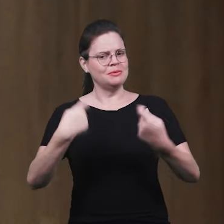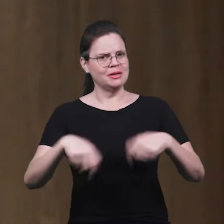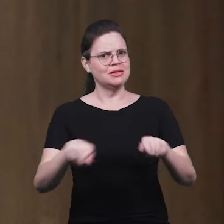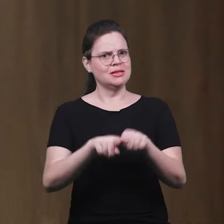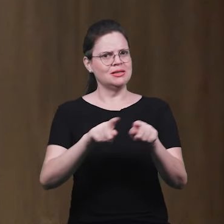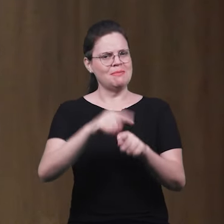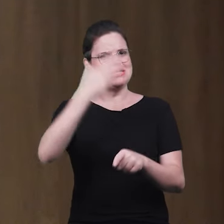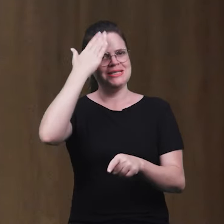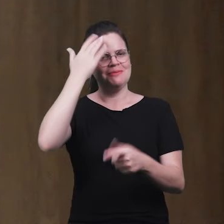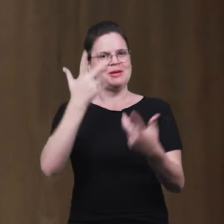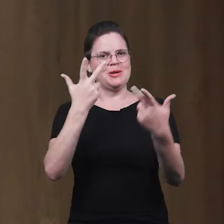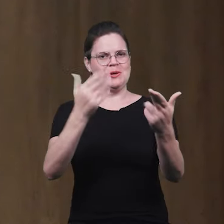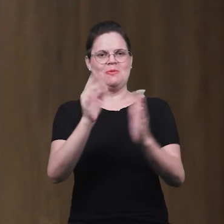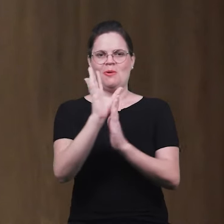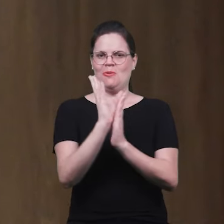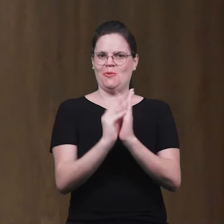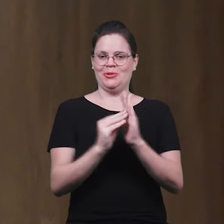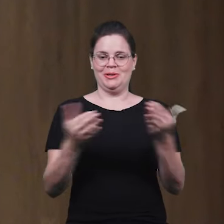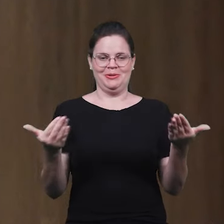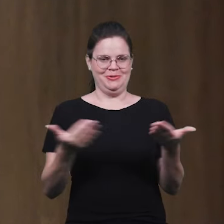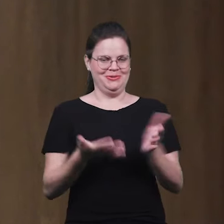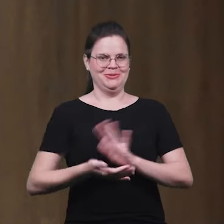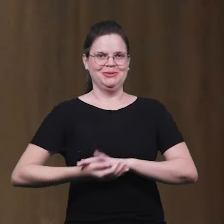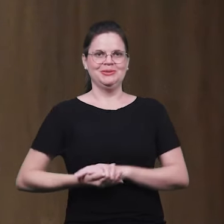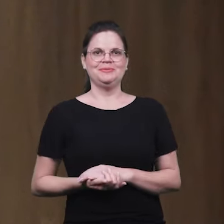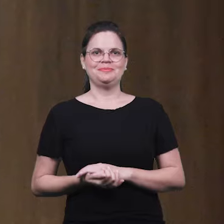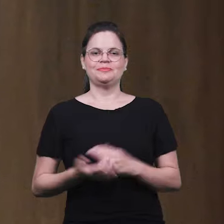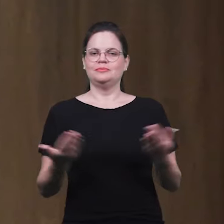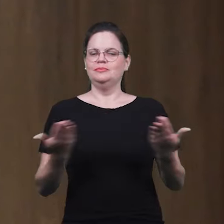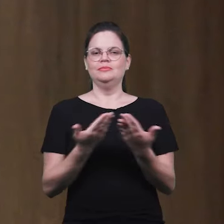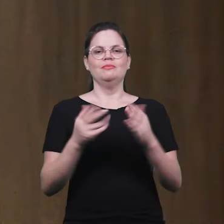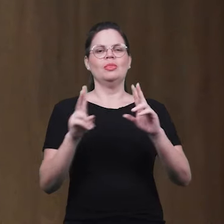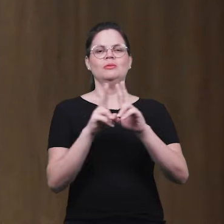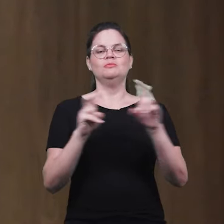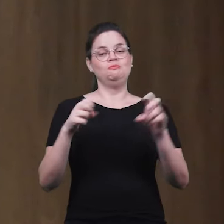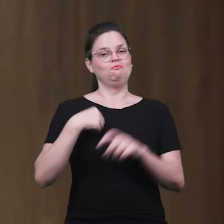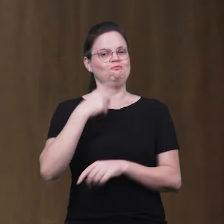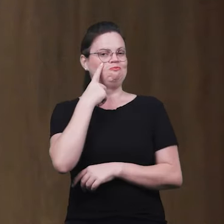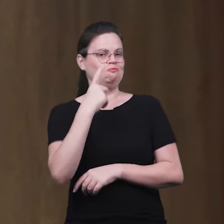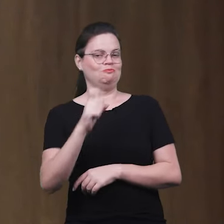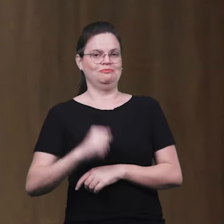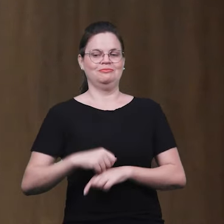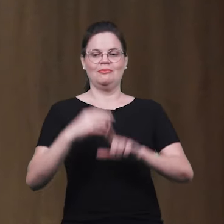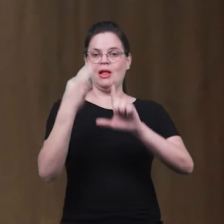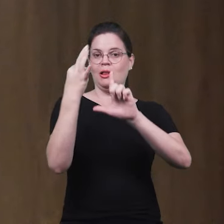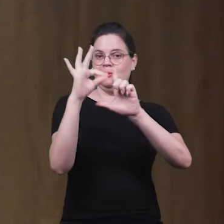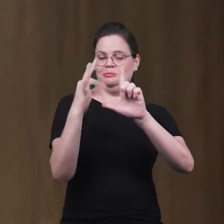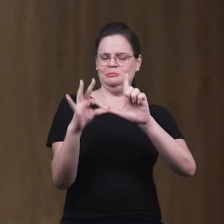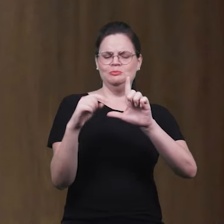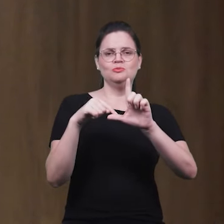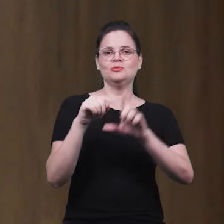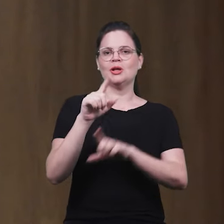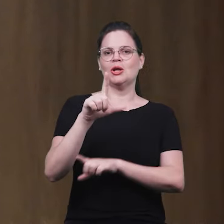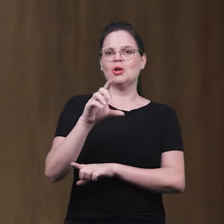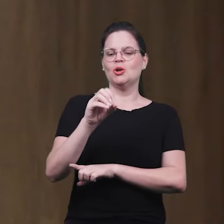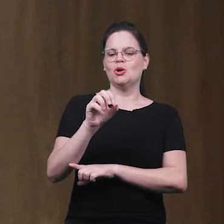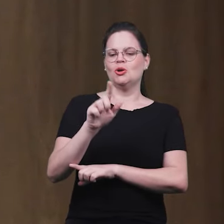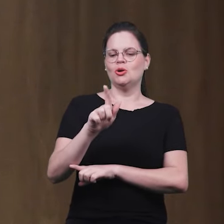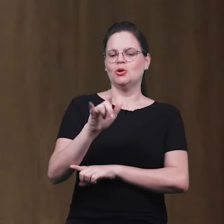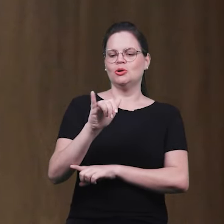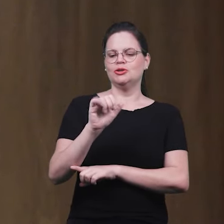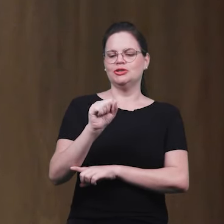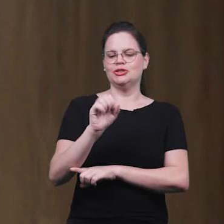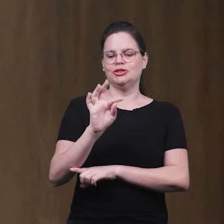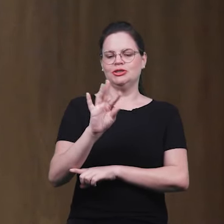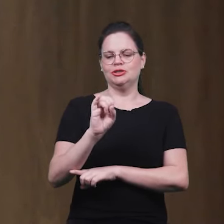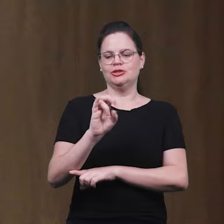saber do conteúdo desse programa. E o nosso tema é muito interessante, logística, uma necessidade. E